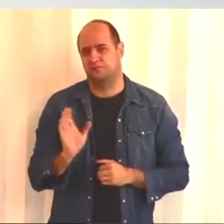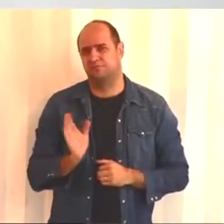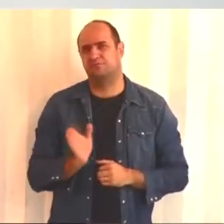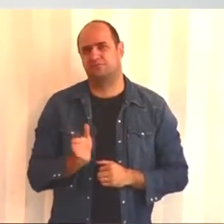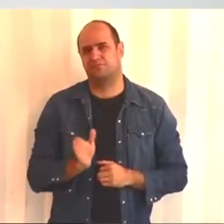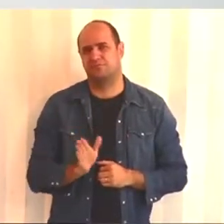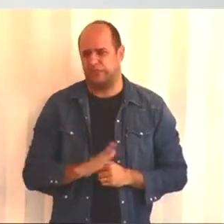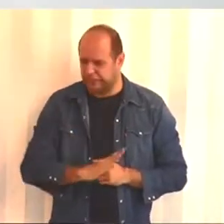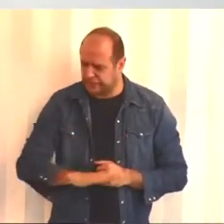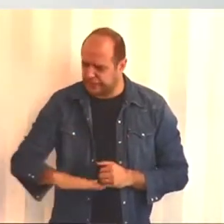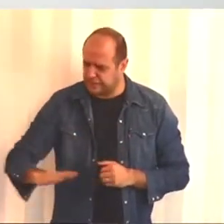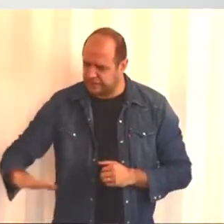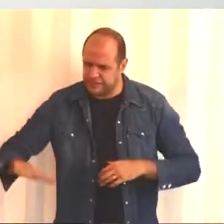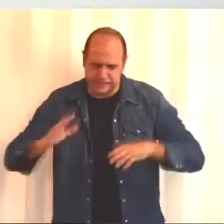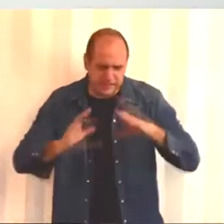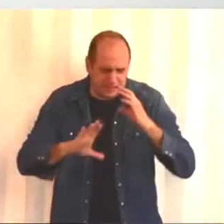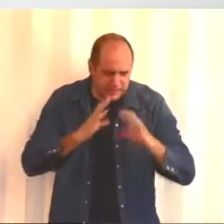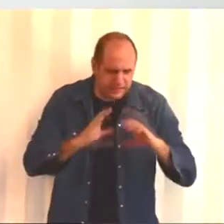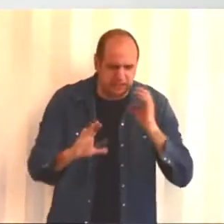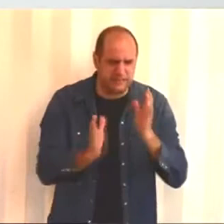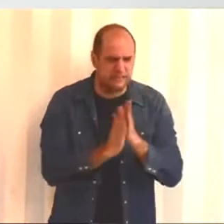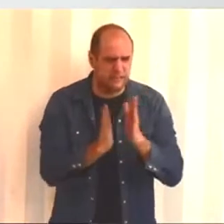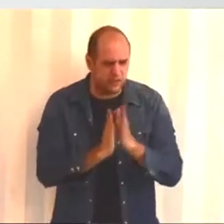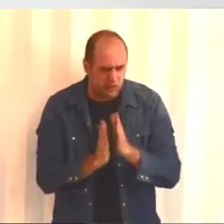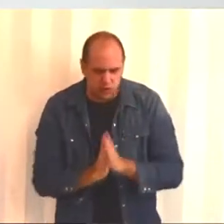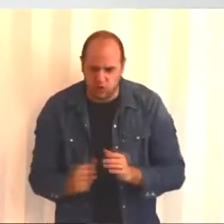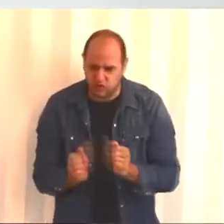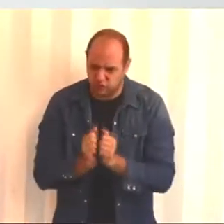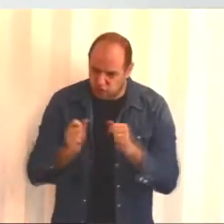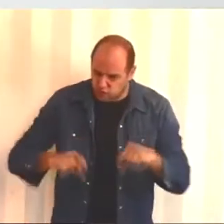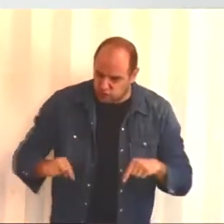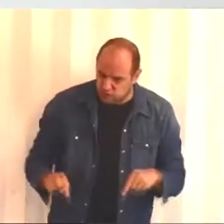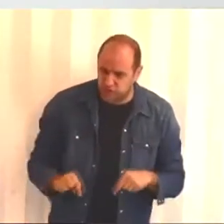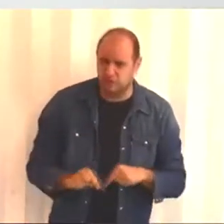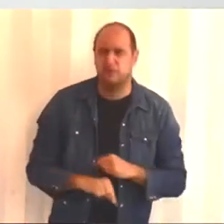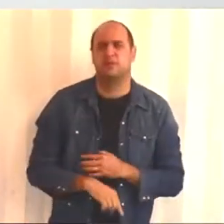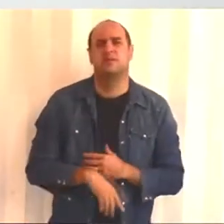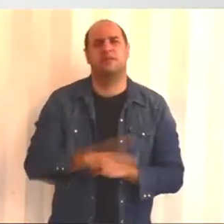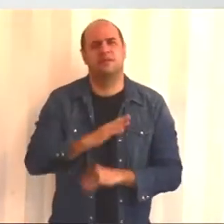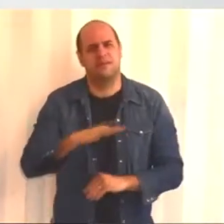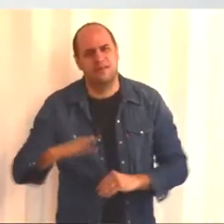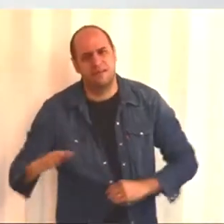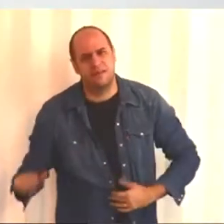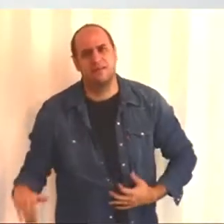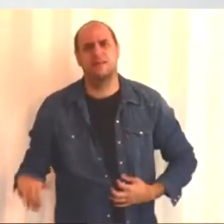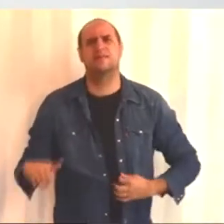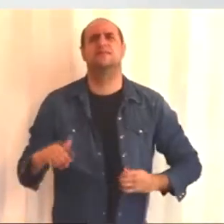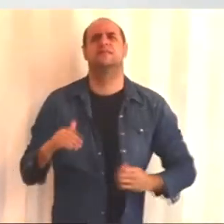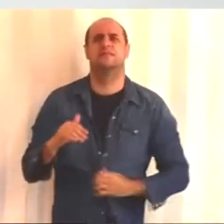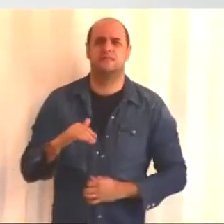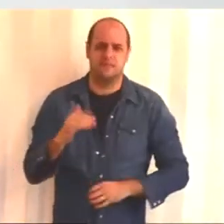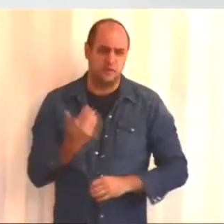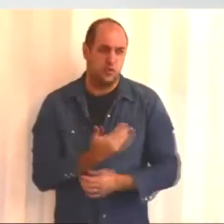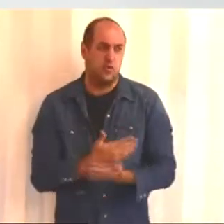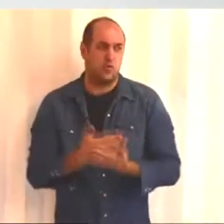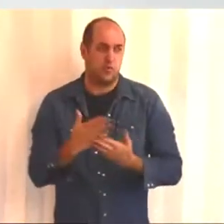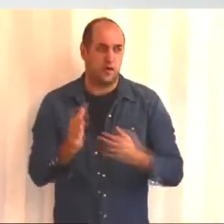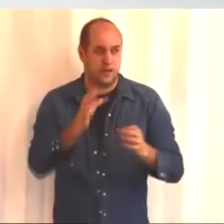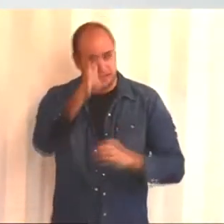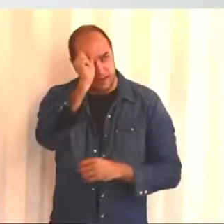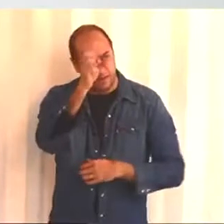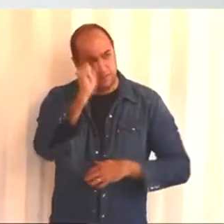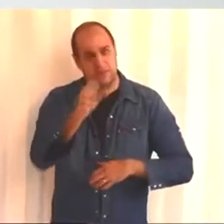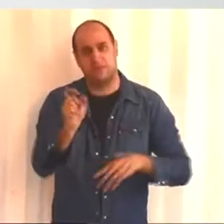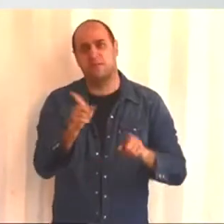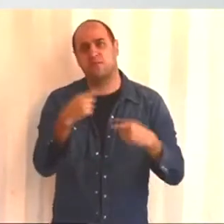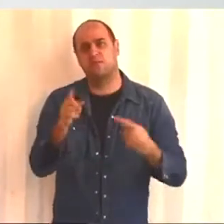tenras crianças que cantam, que louvam ao Senhor, algumas vezes aqui conosco, crianças que são introduzidas à prática dos instrumentos musicais,